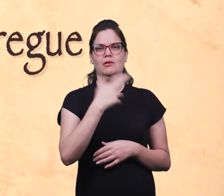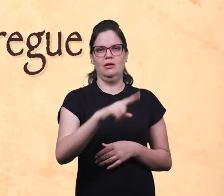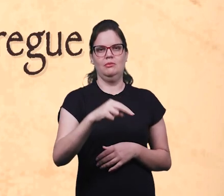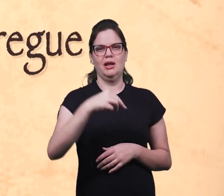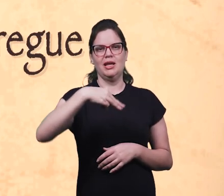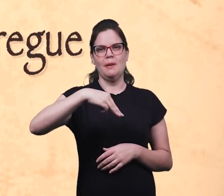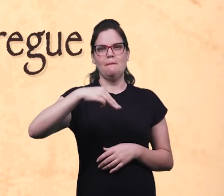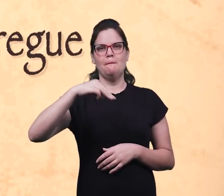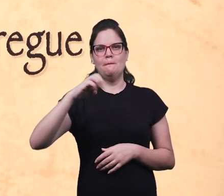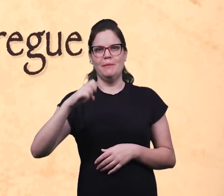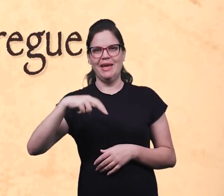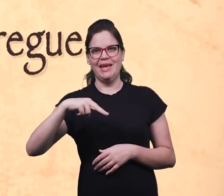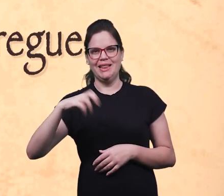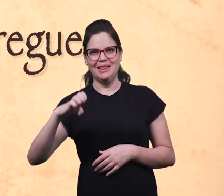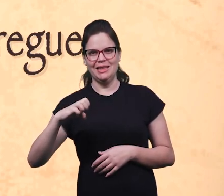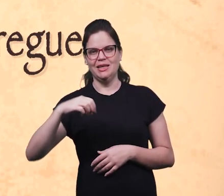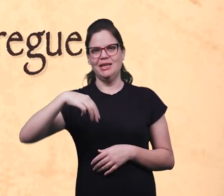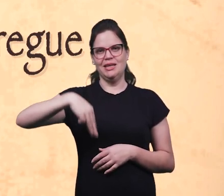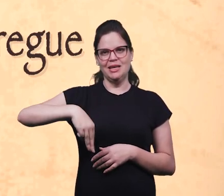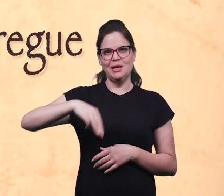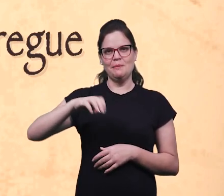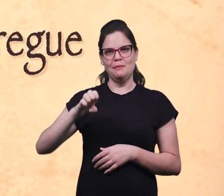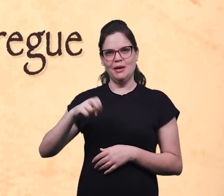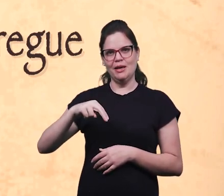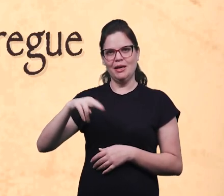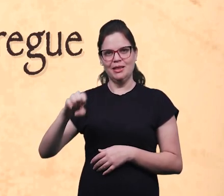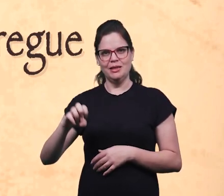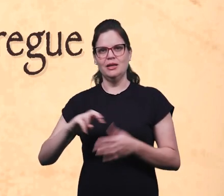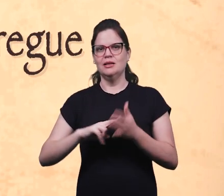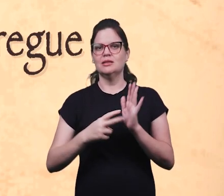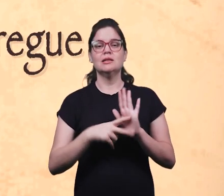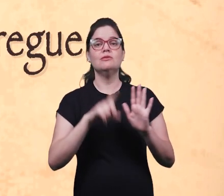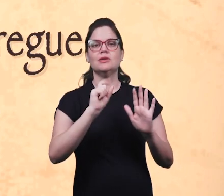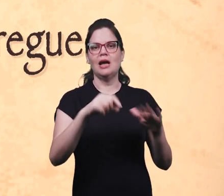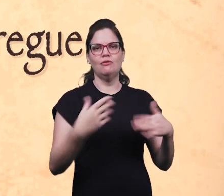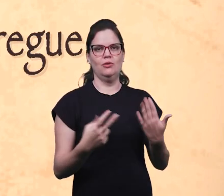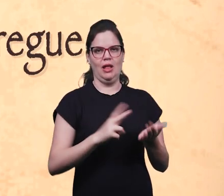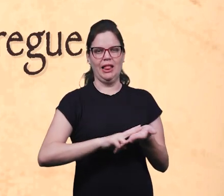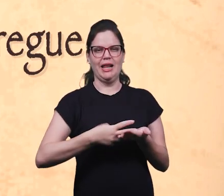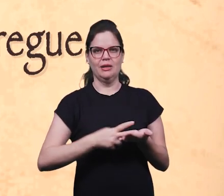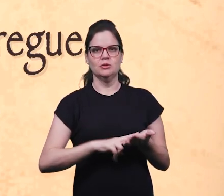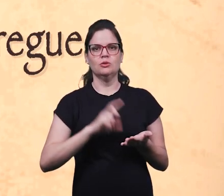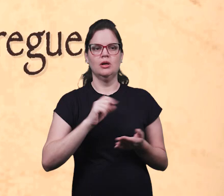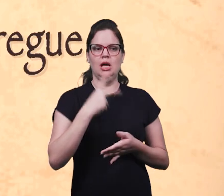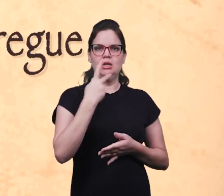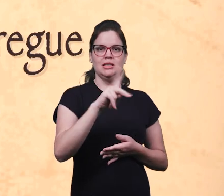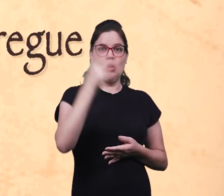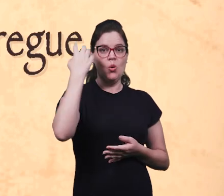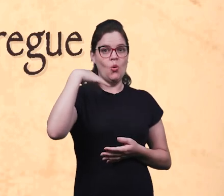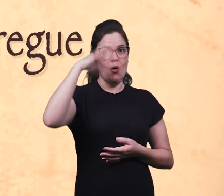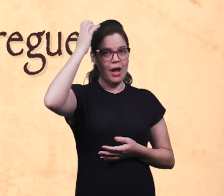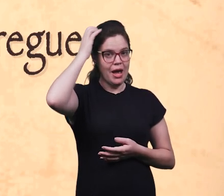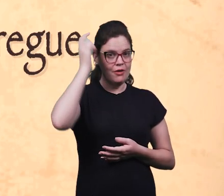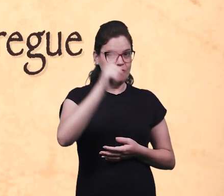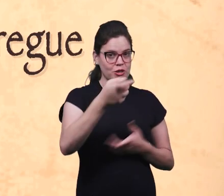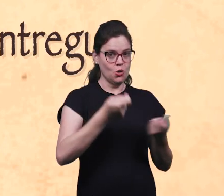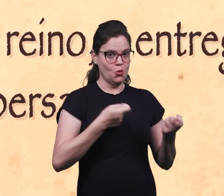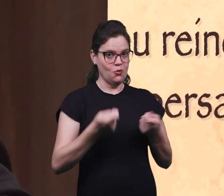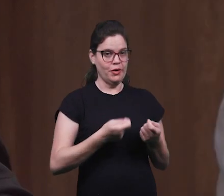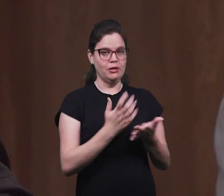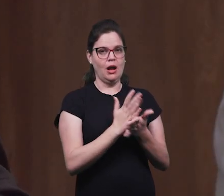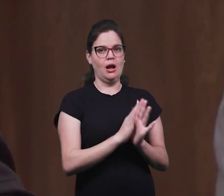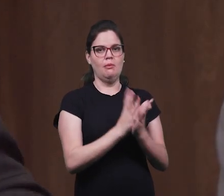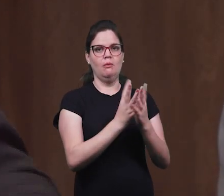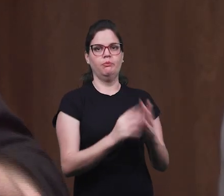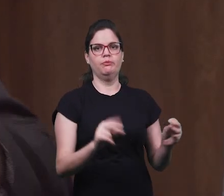Cada um fala de um jeito. Então ele viu escrito, assim, hoje mesmo o seu reino vai cair. Naquela noite, eles represaram lá o rio Eufrates,